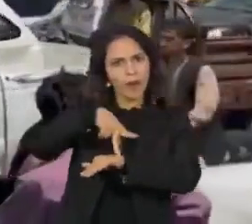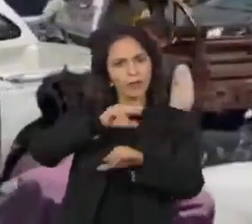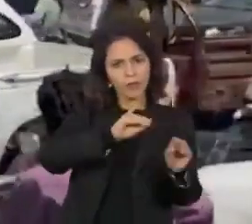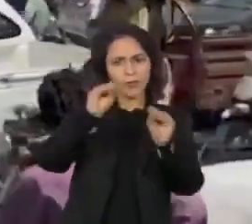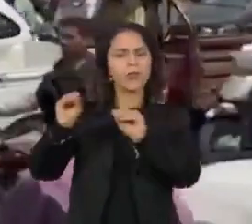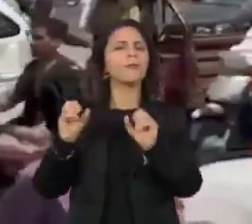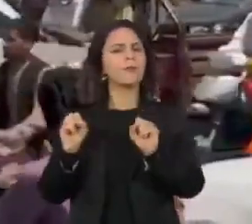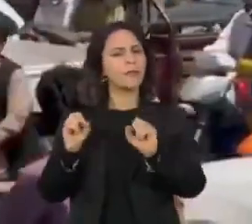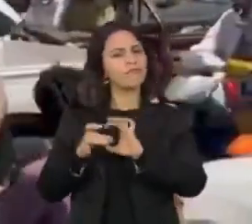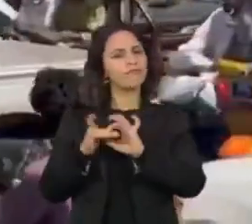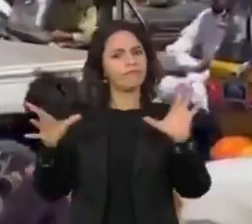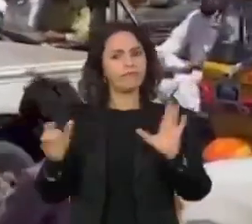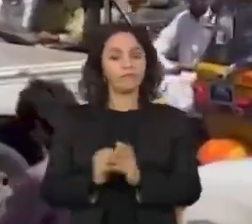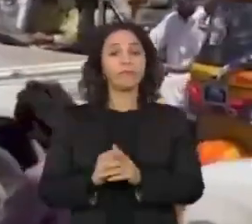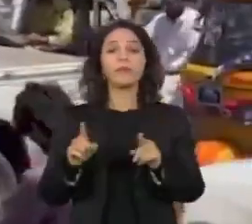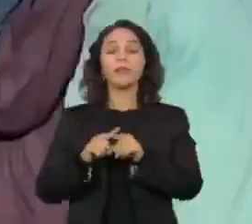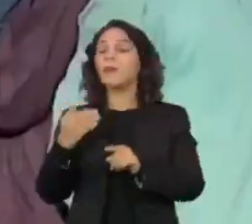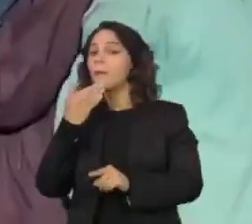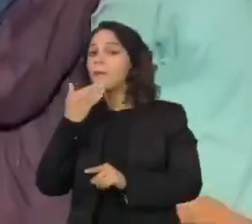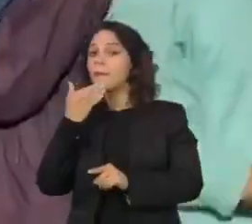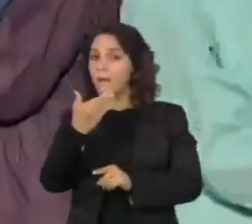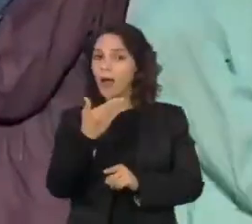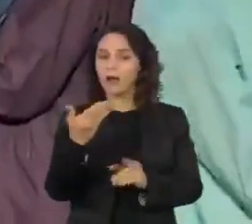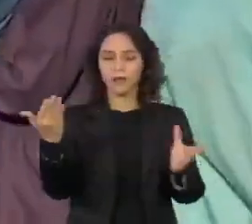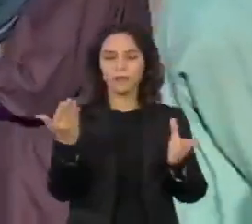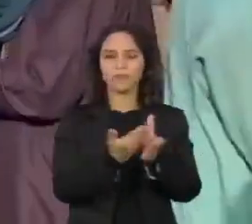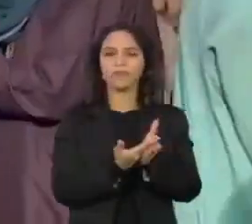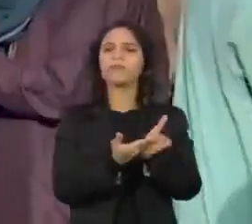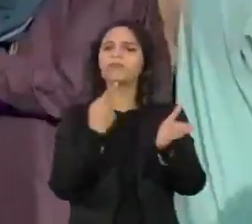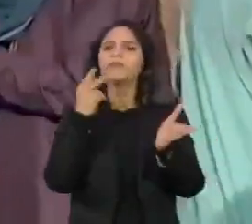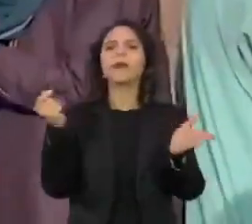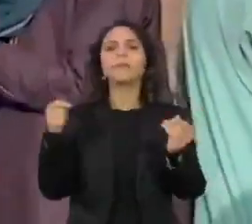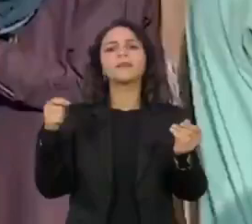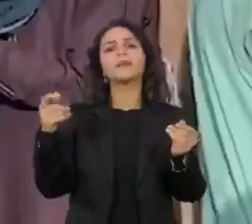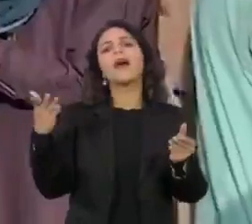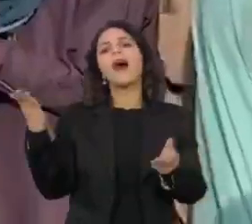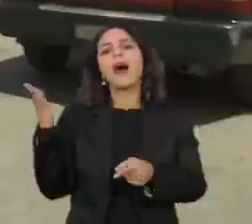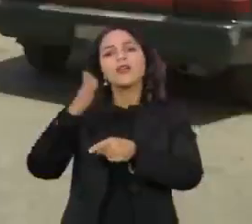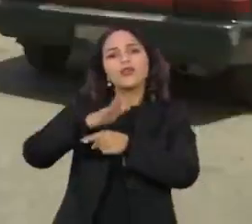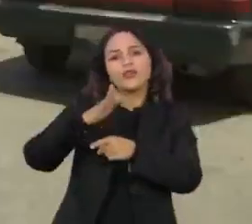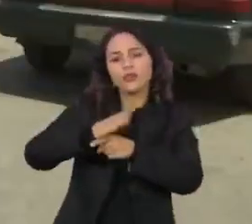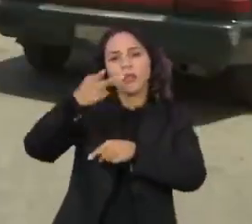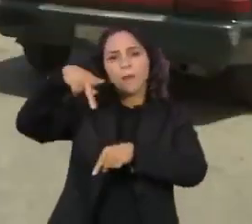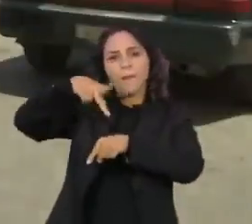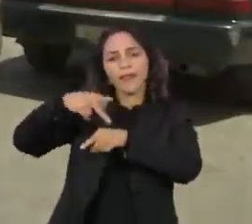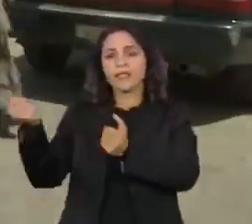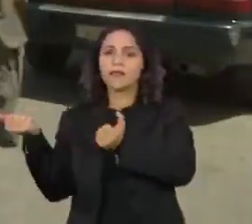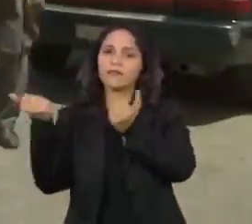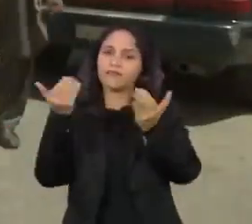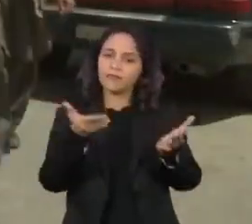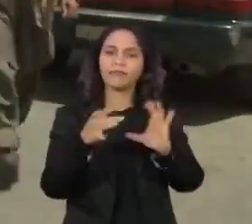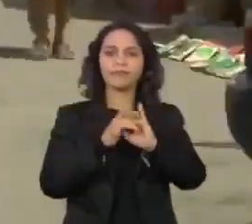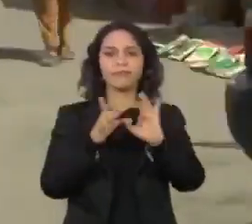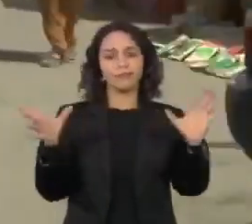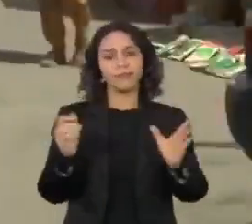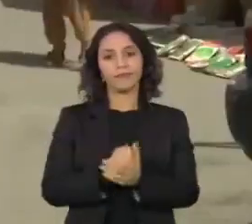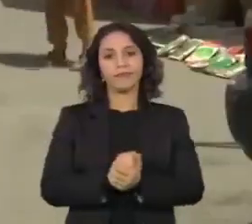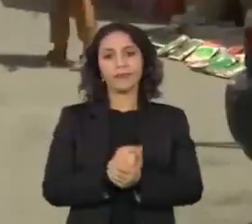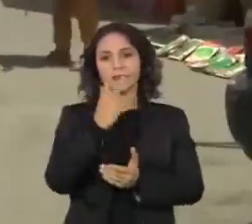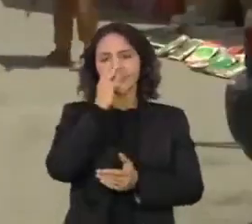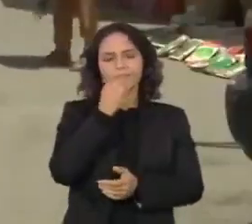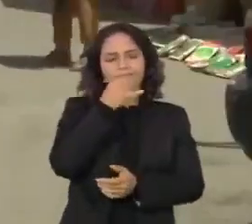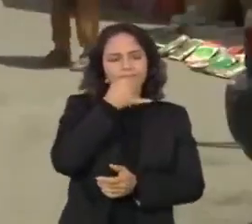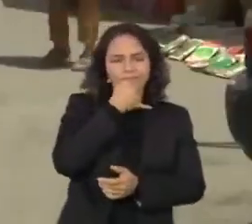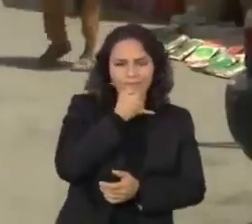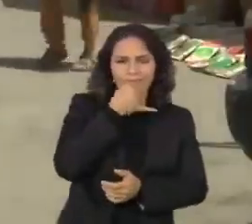o documento também pede ao grupo que mantenha o caminho aberto para ajuda humanitária na melancólica partida